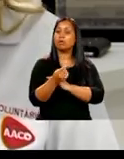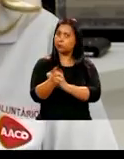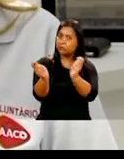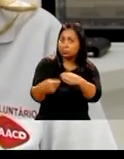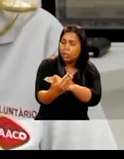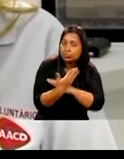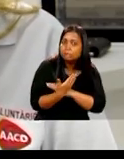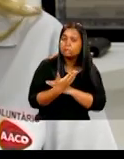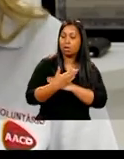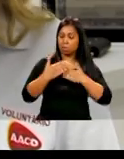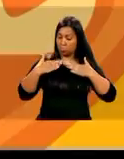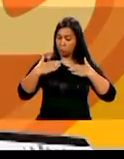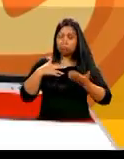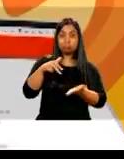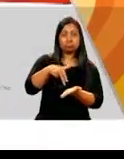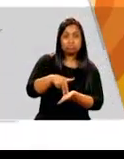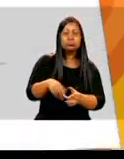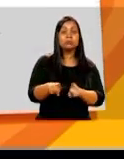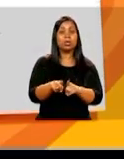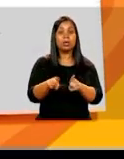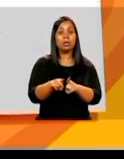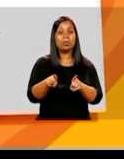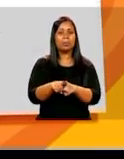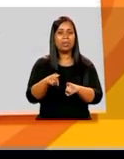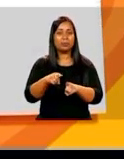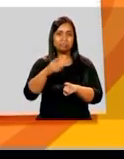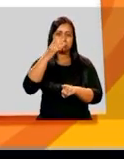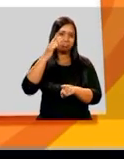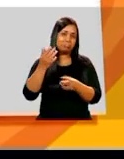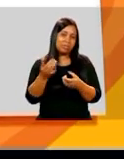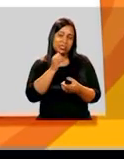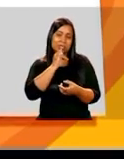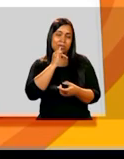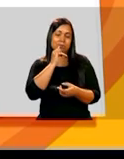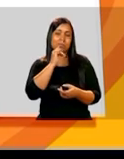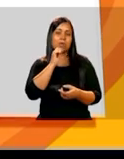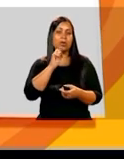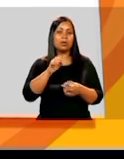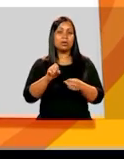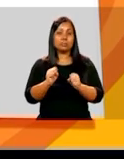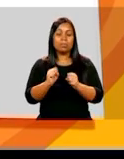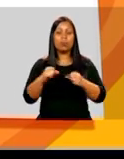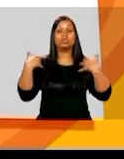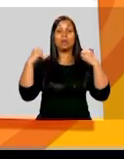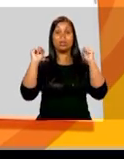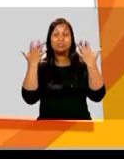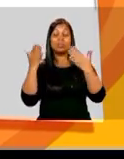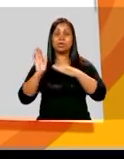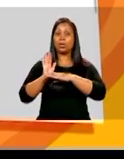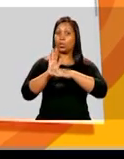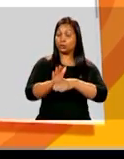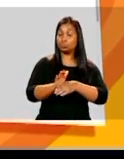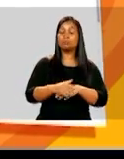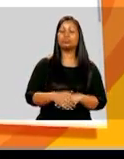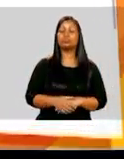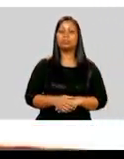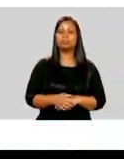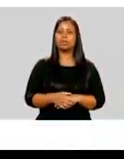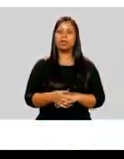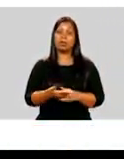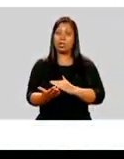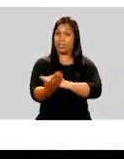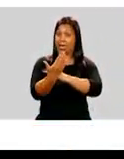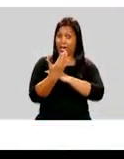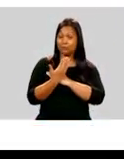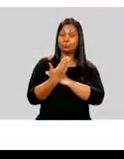Você pode ajudar como pessoa física, como pessoa jurídica. Você vai comemorar o seu aniversário, por exemplo, você pode fazer um aniversário solidário,